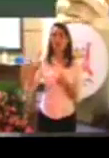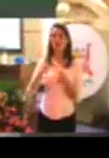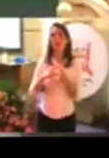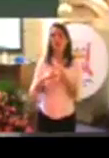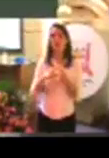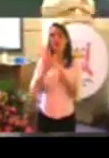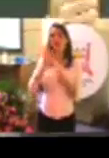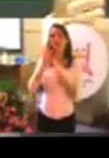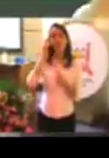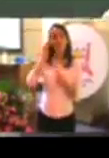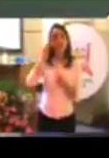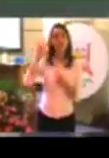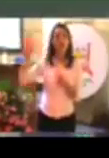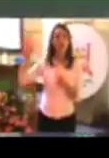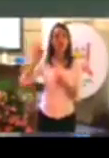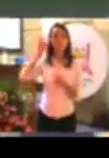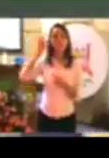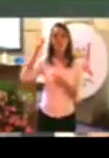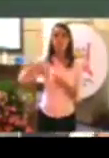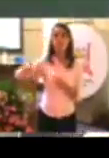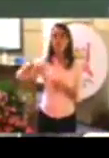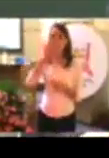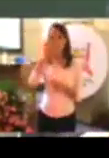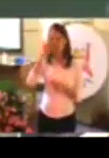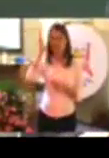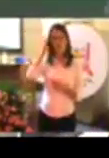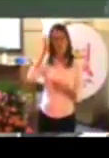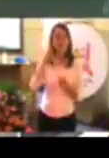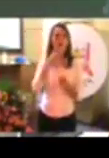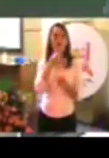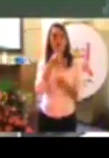eles veem o que nós não enxergamos.